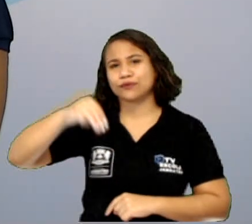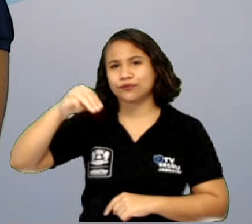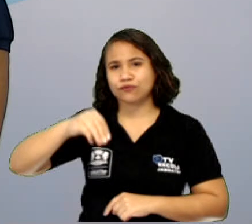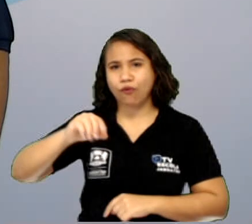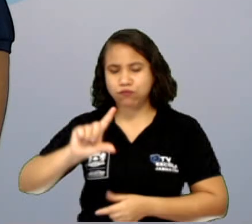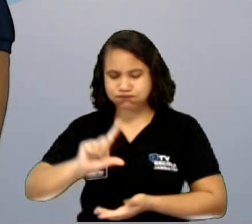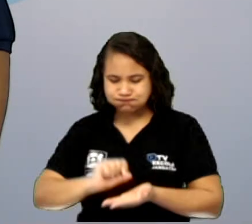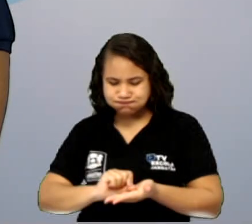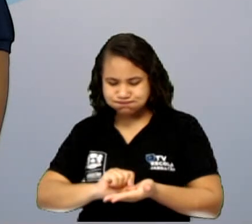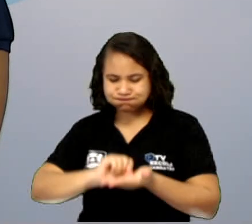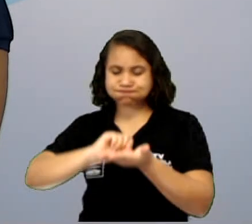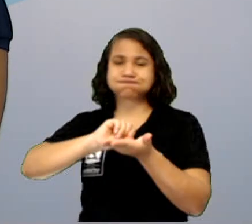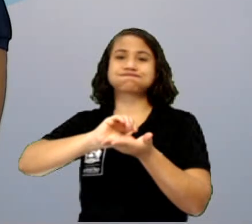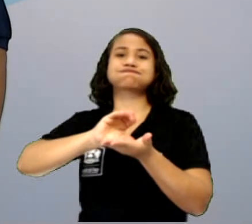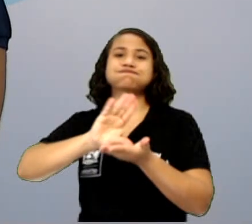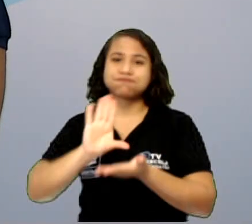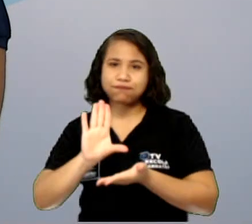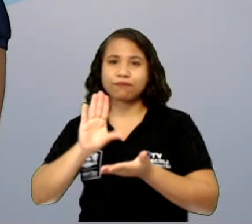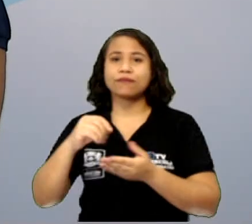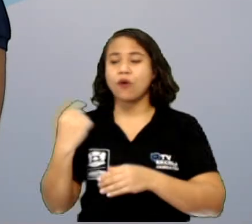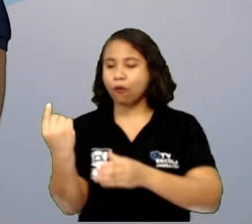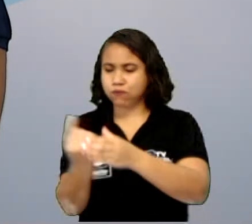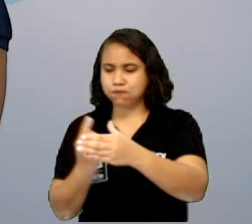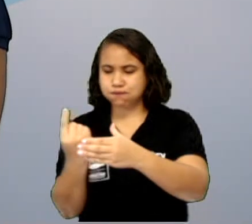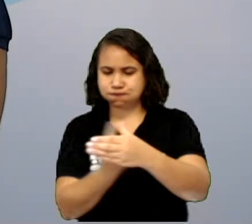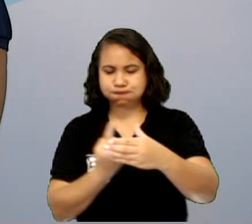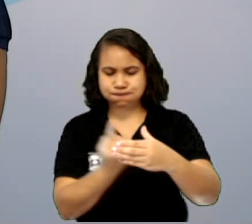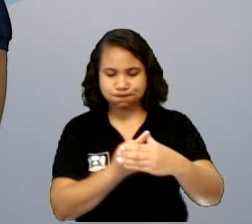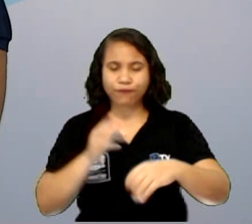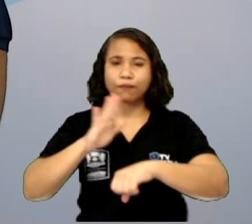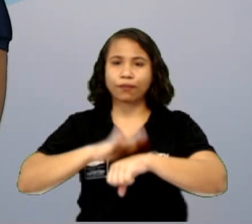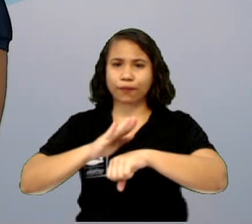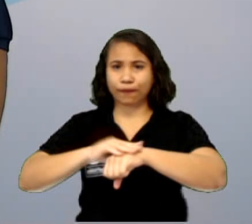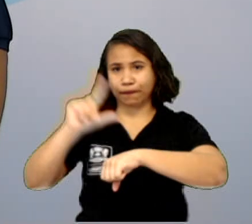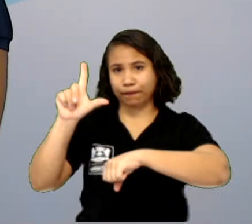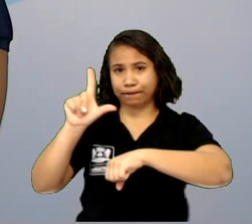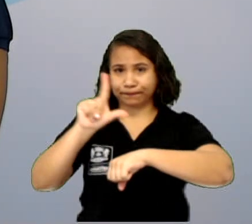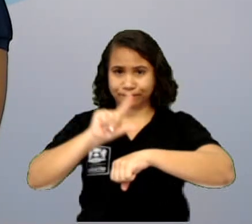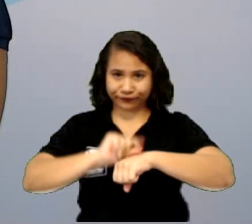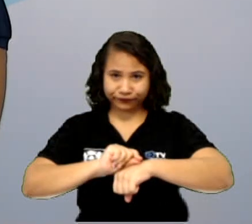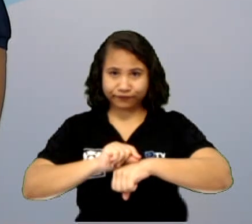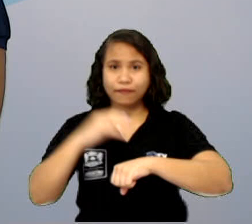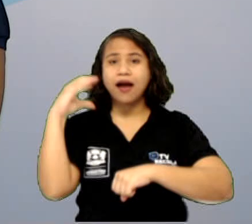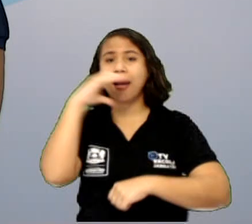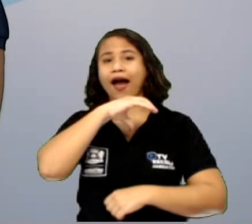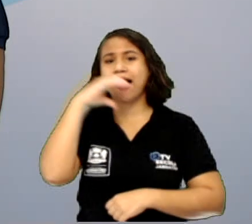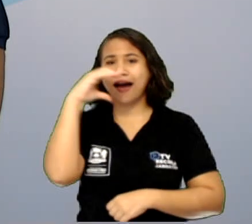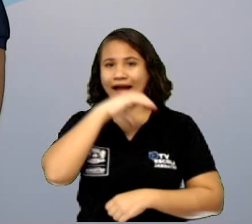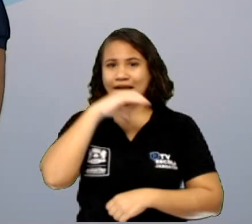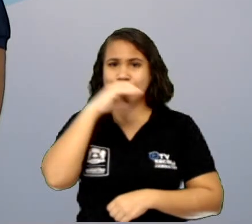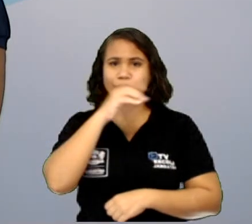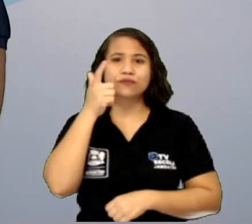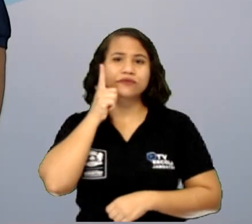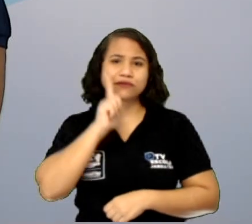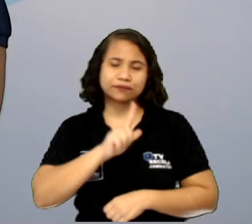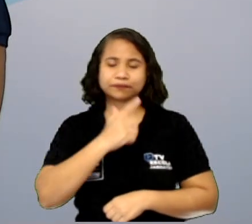Aumentou a quantidade de liquidificadores diminuir o tempo não consegui fazer mais rápido